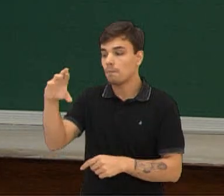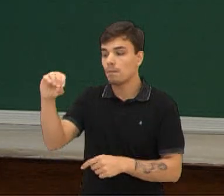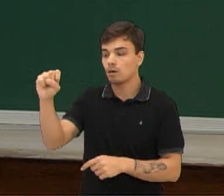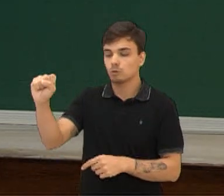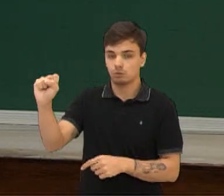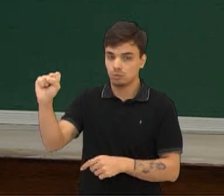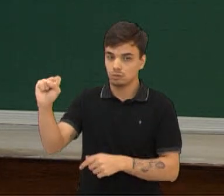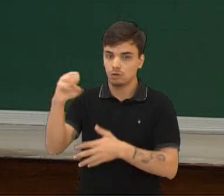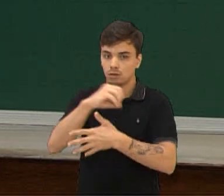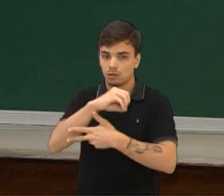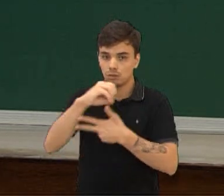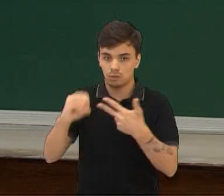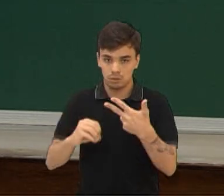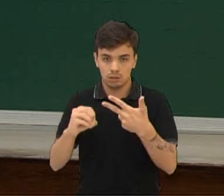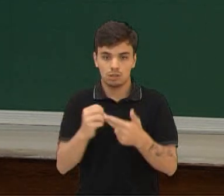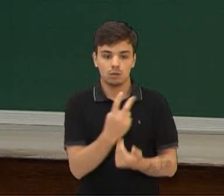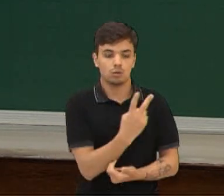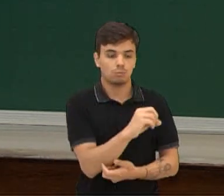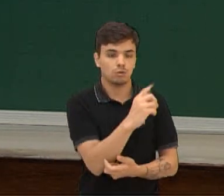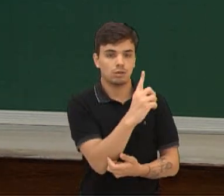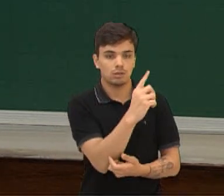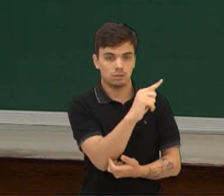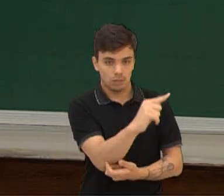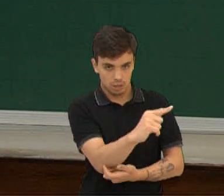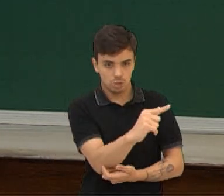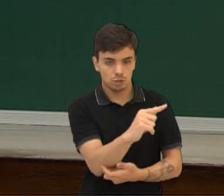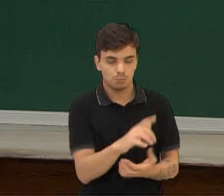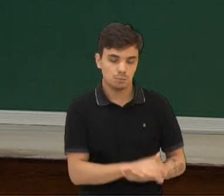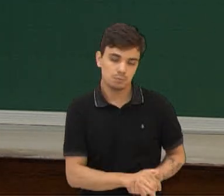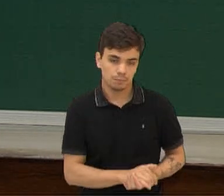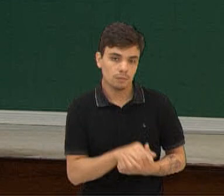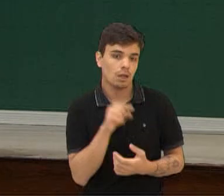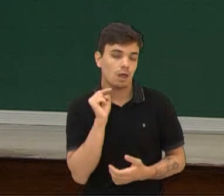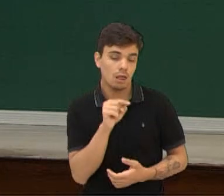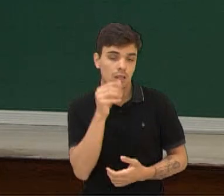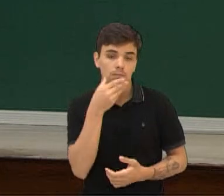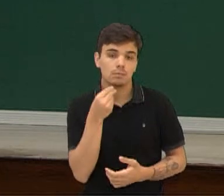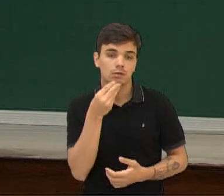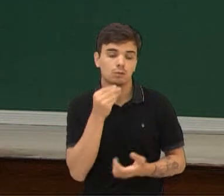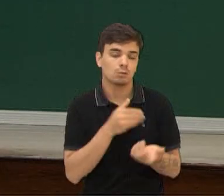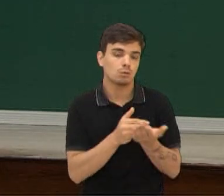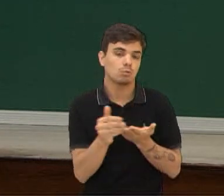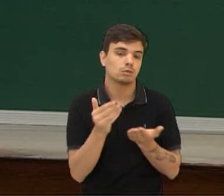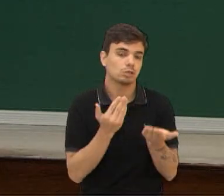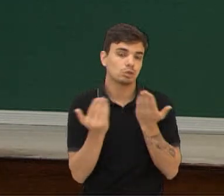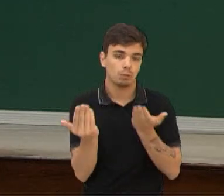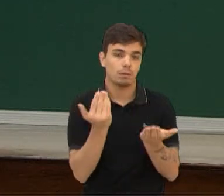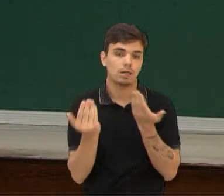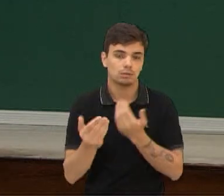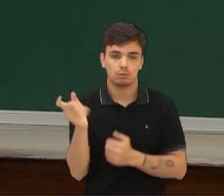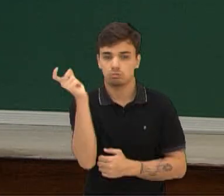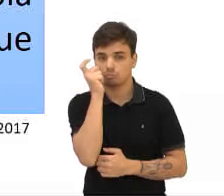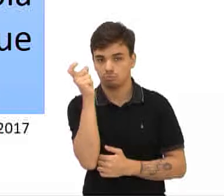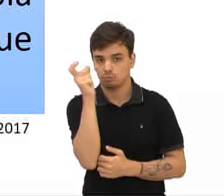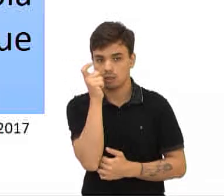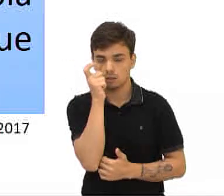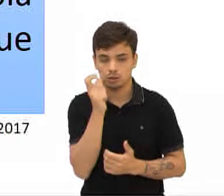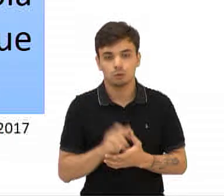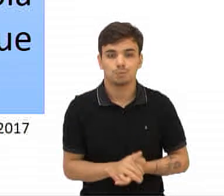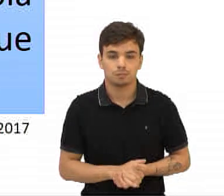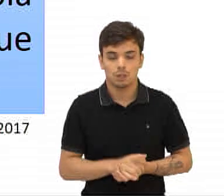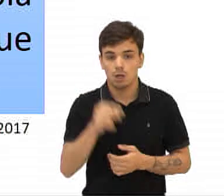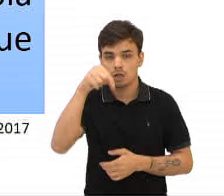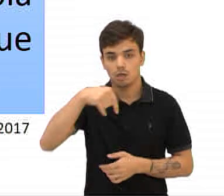Oliveira, do Enem de 2017, tá? Ele fez uma comparação bem interessante, olha só isso.